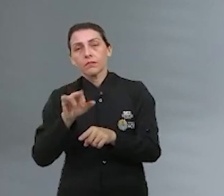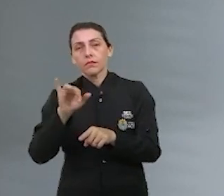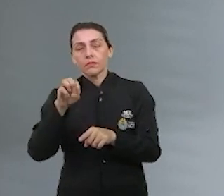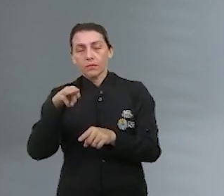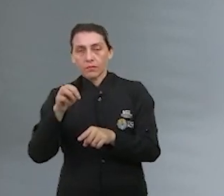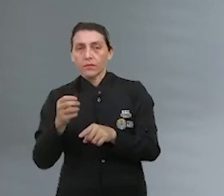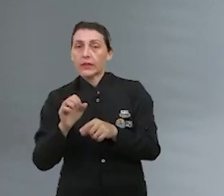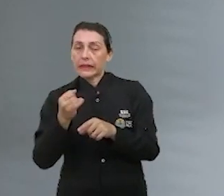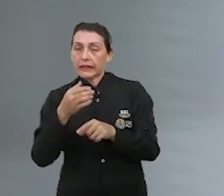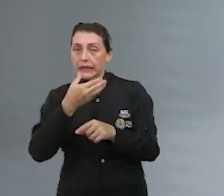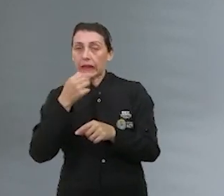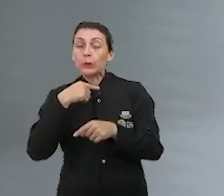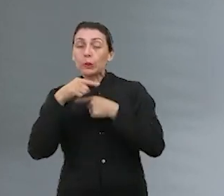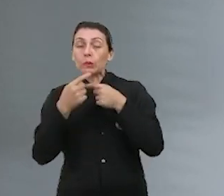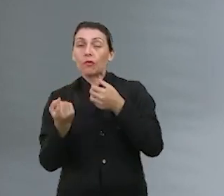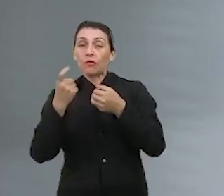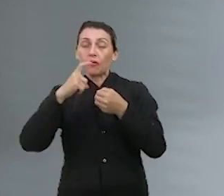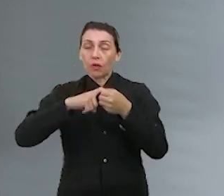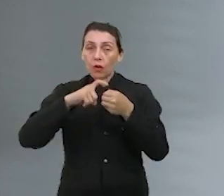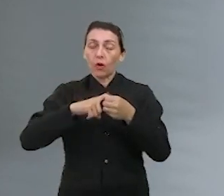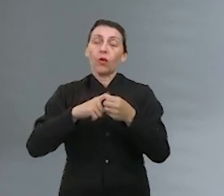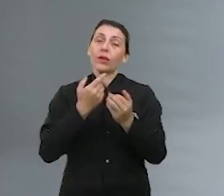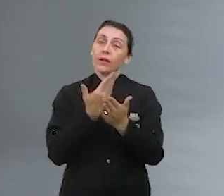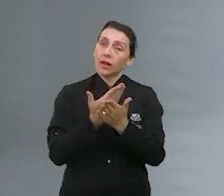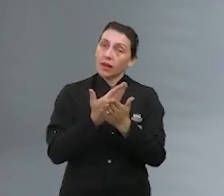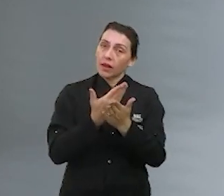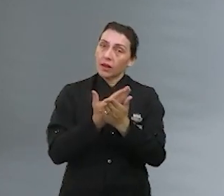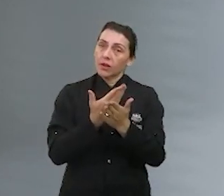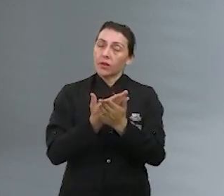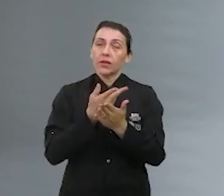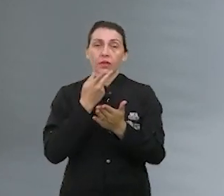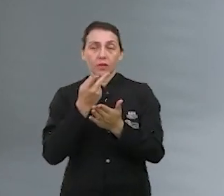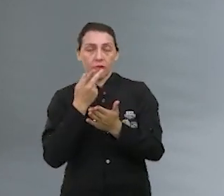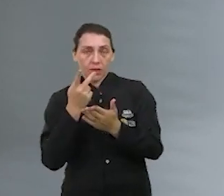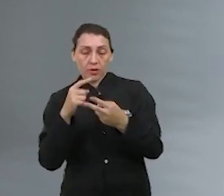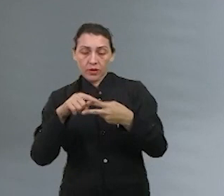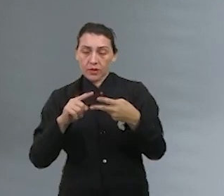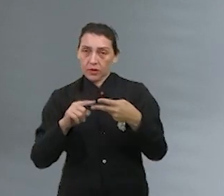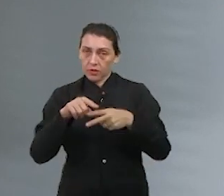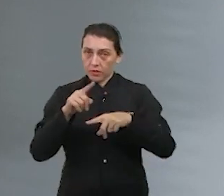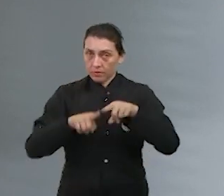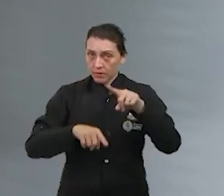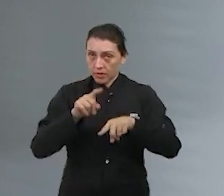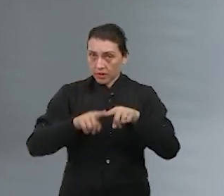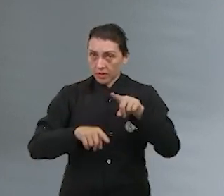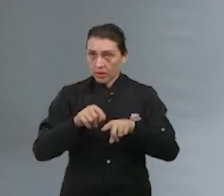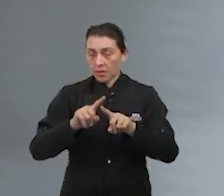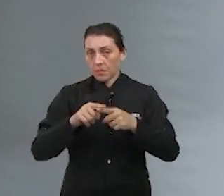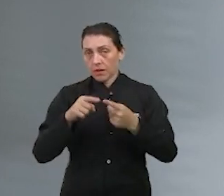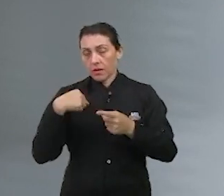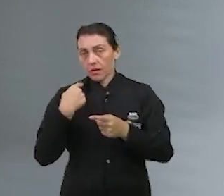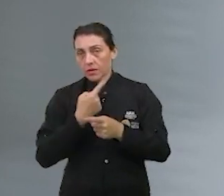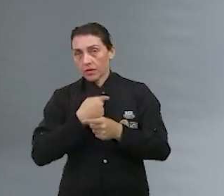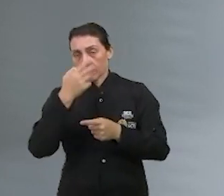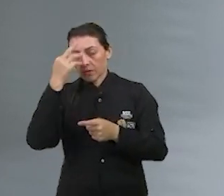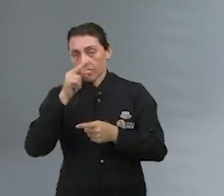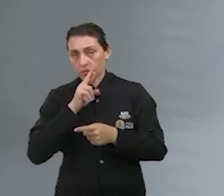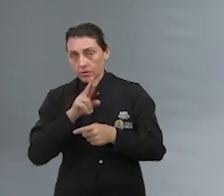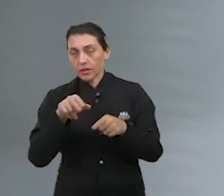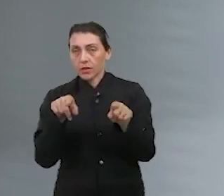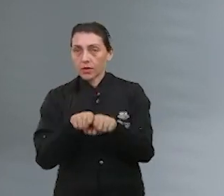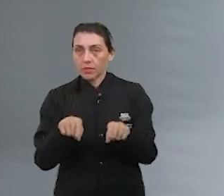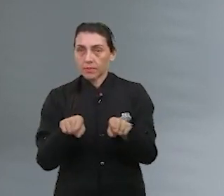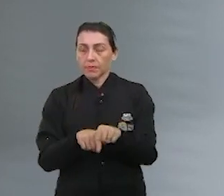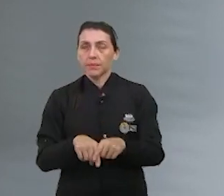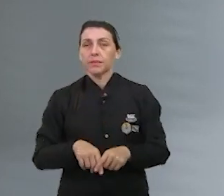lá na primeira aula de circuito, que eu venho falando do amperímetro e do voltímetro, tudo bem? Mas a gente vai resolver ela também.